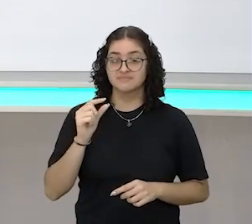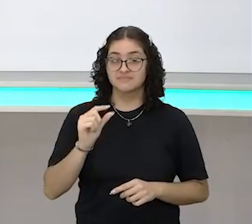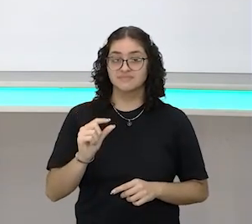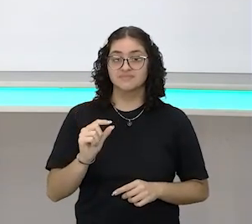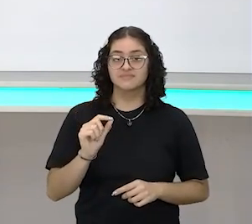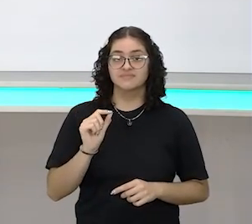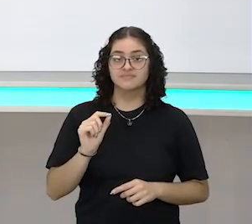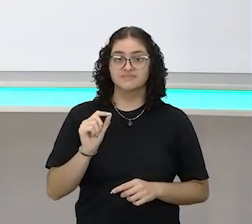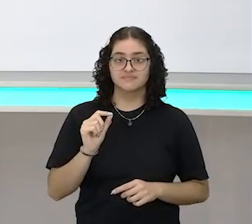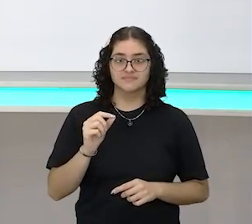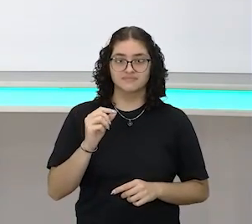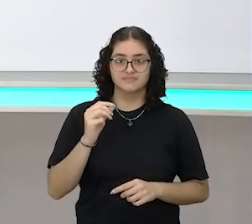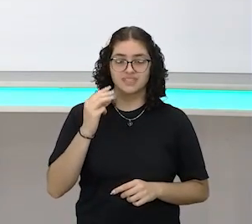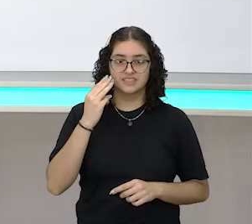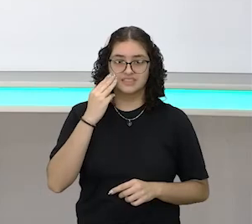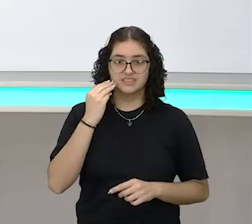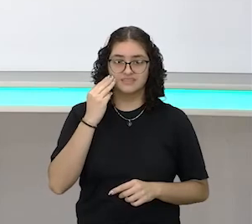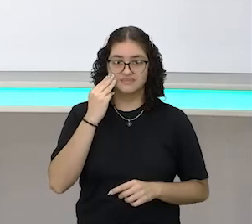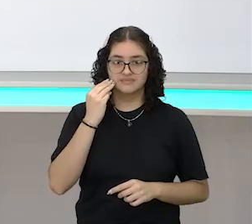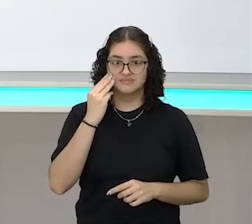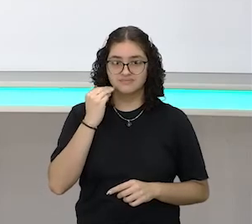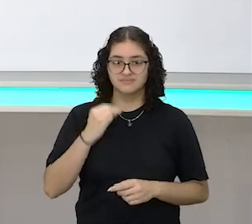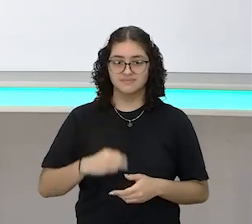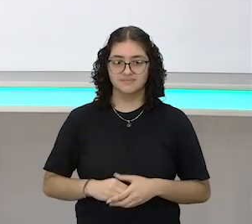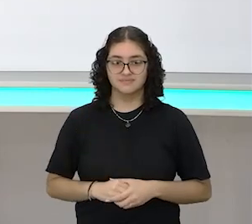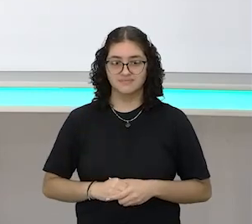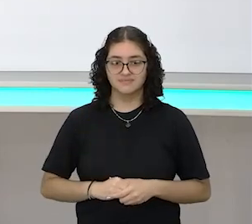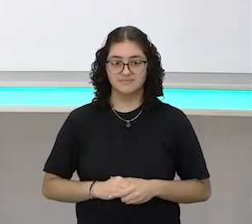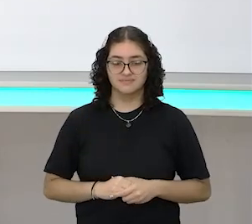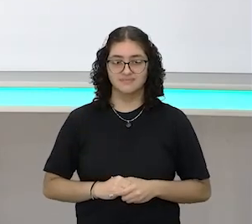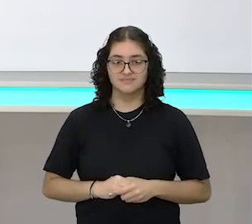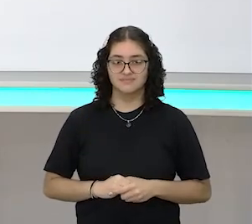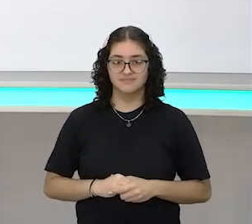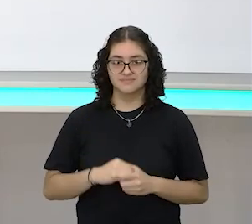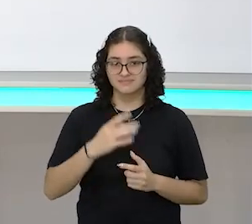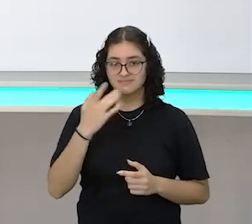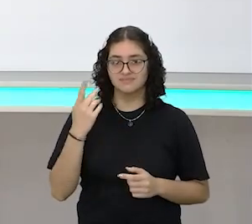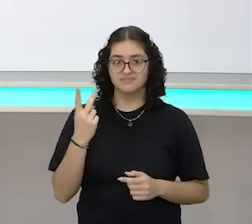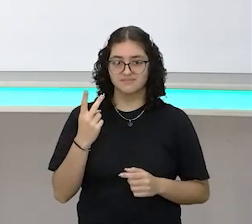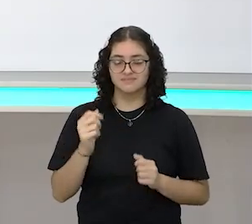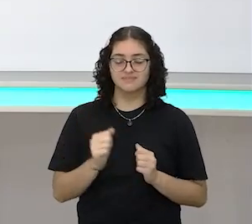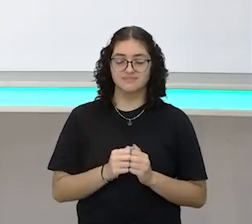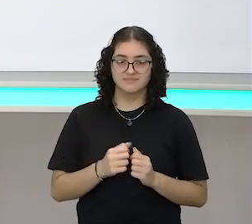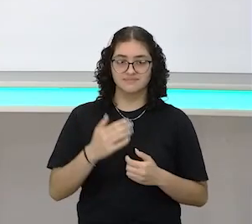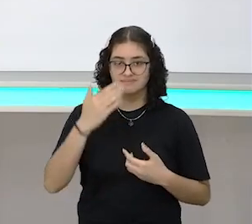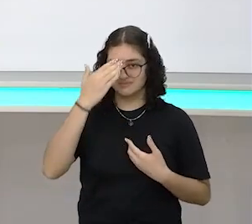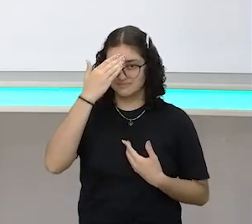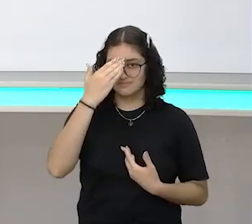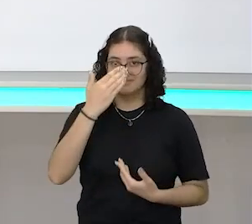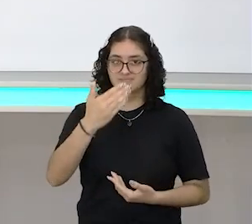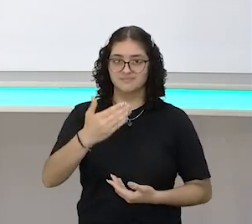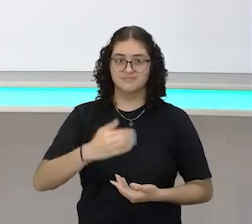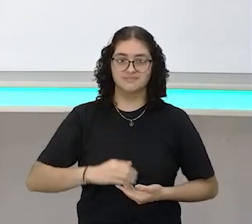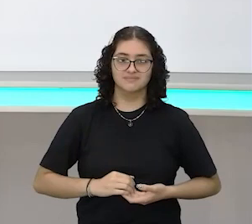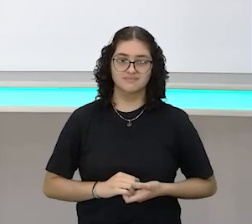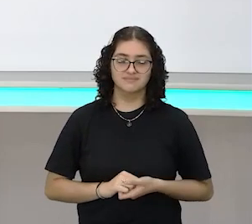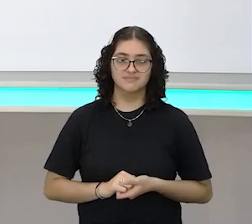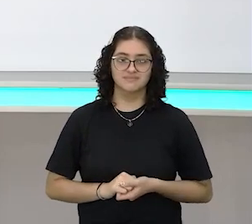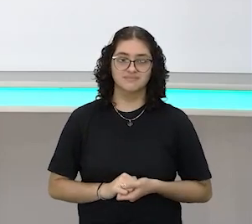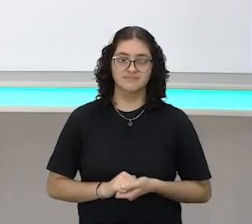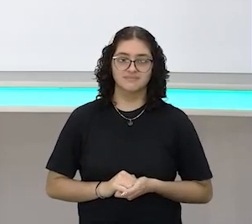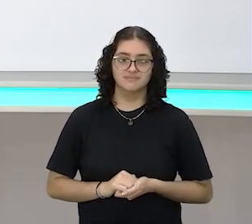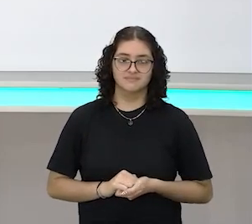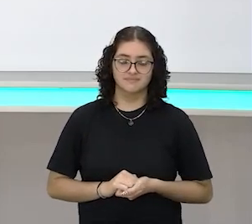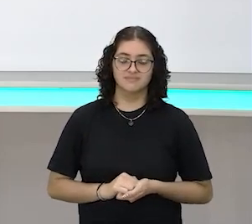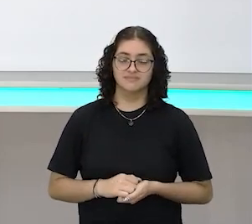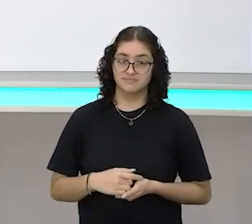revezar com ela aí o Laércio, que vai entrar aí também. Então, pessoal, aí a vocês dois, muito obrigado aí, como sempre. Com